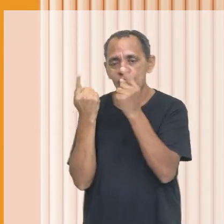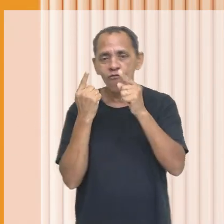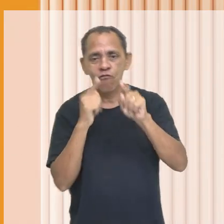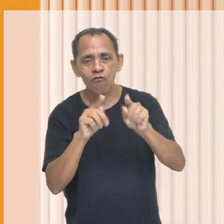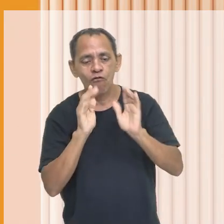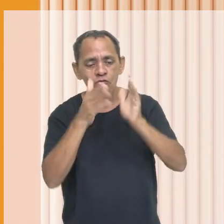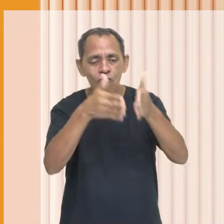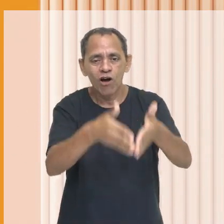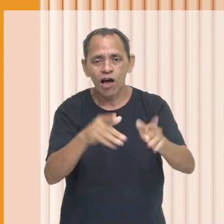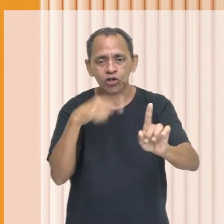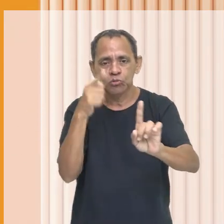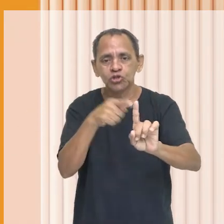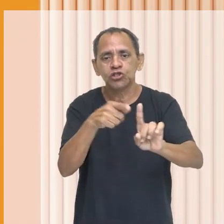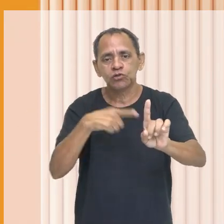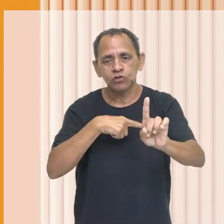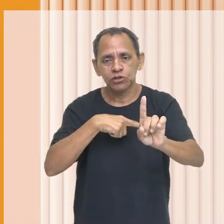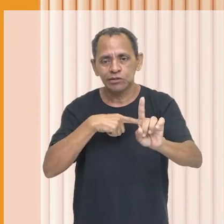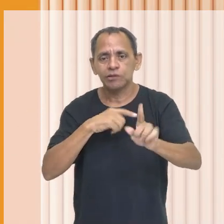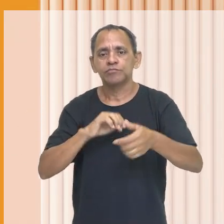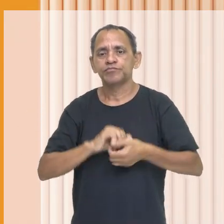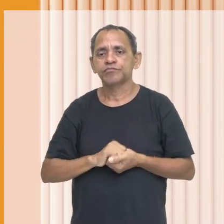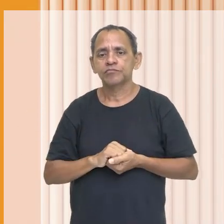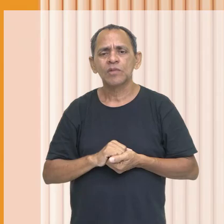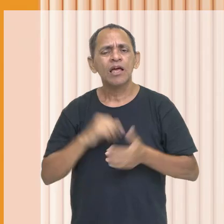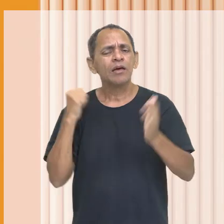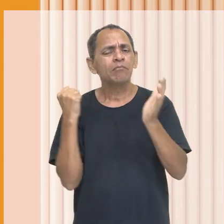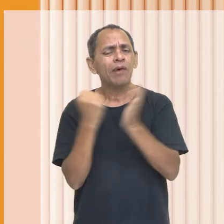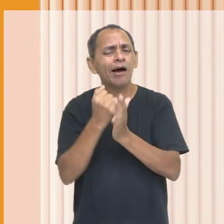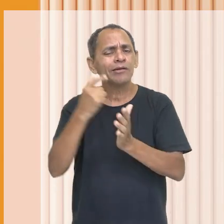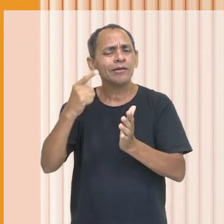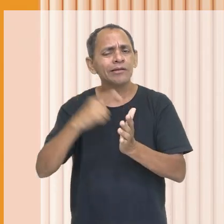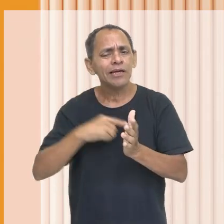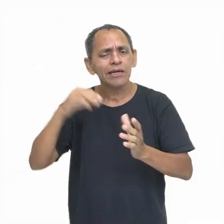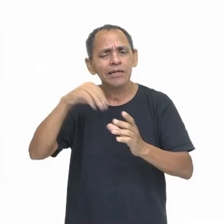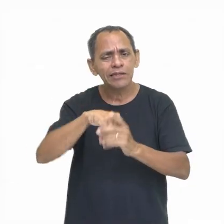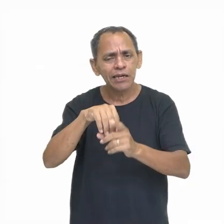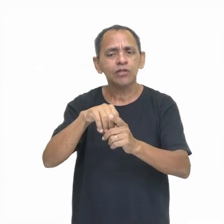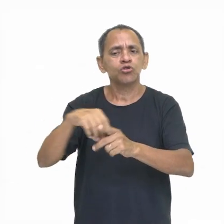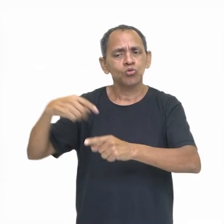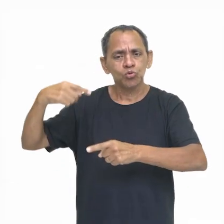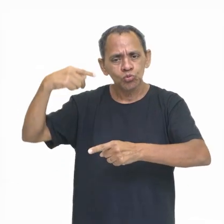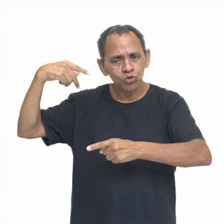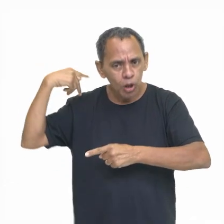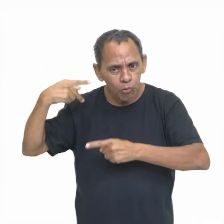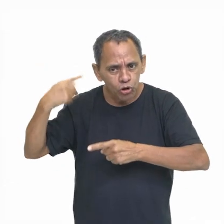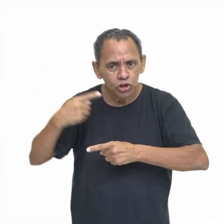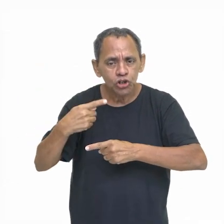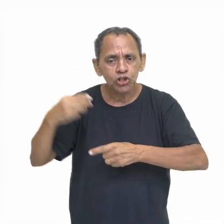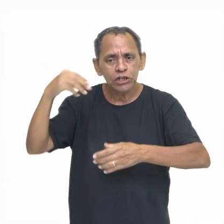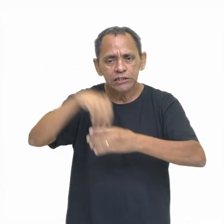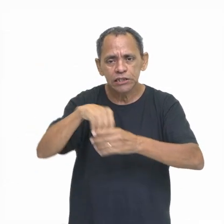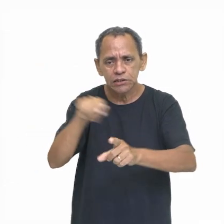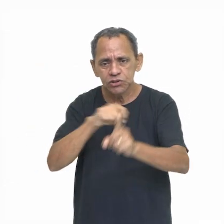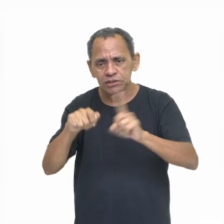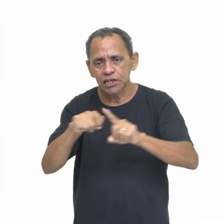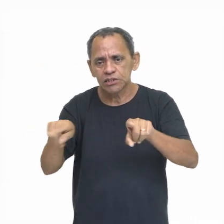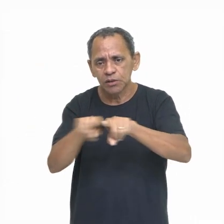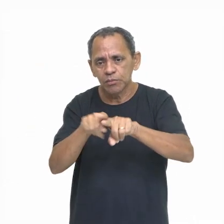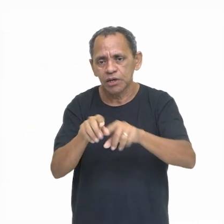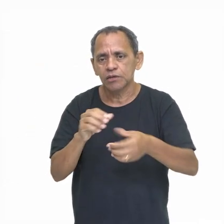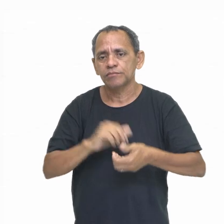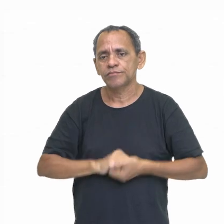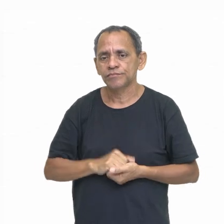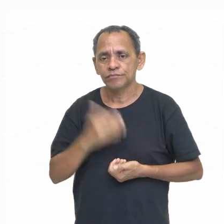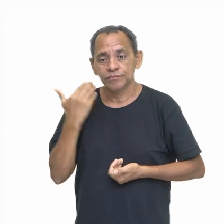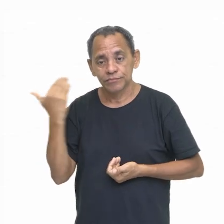que impactos esse clientelismo tem na política e na sociedade? Vamos começar a verificar? Primeiro, nós vamos